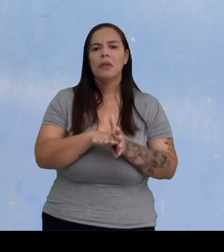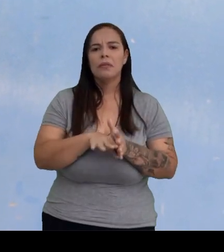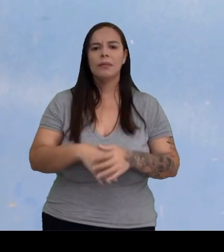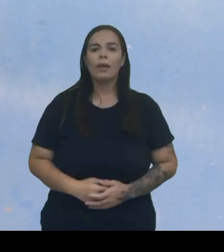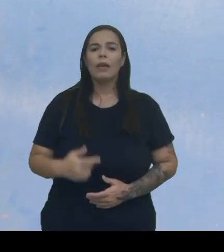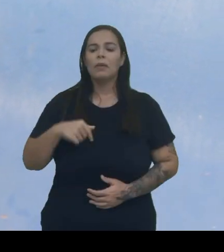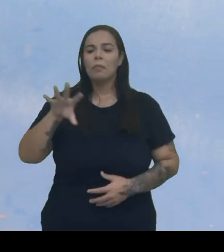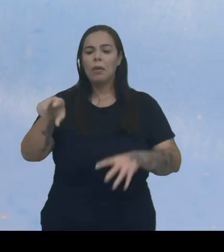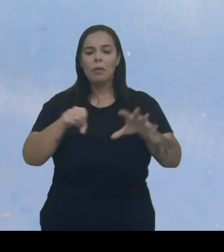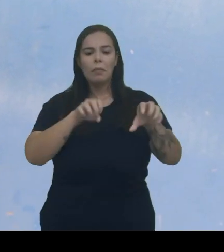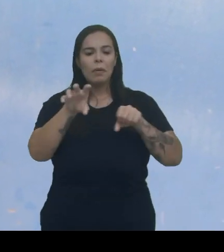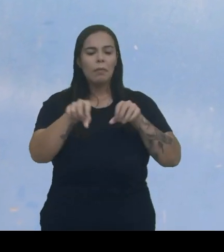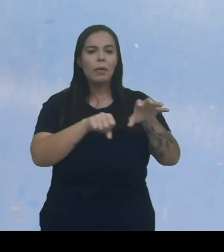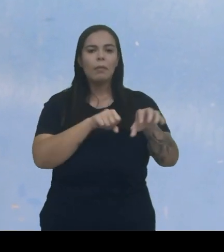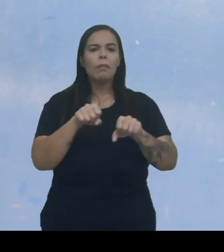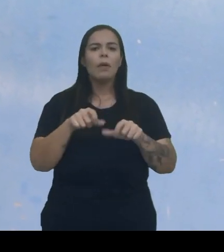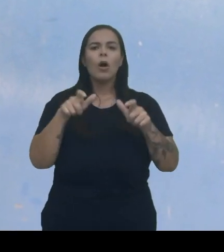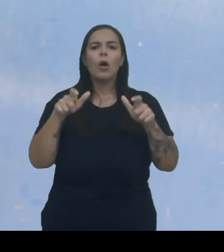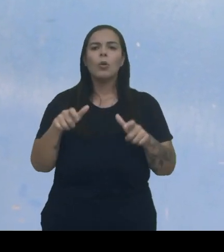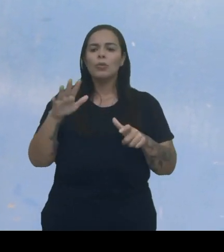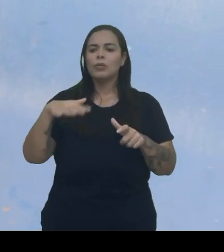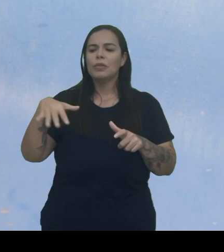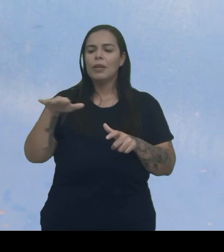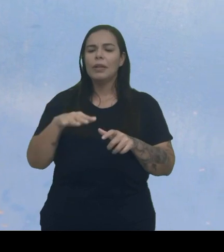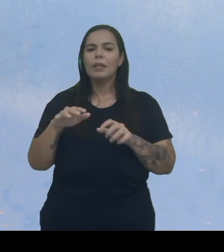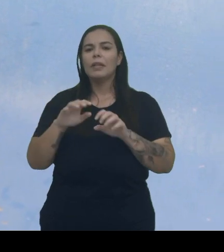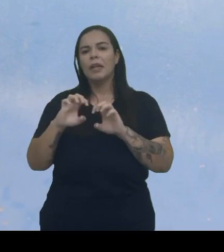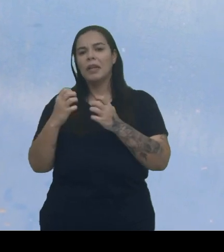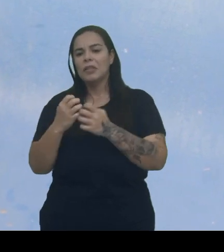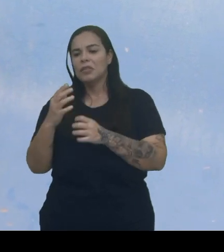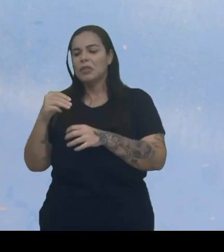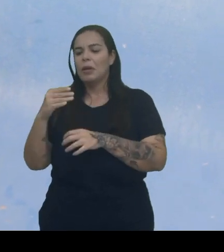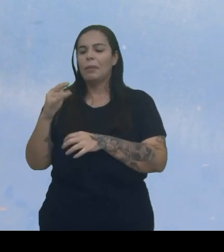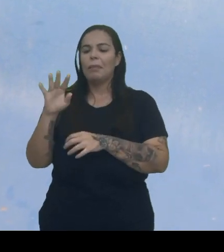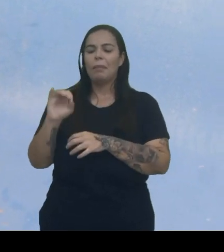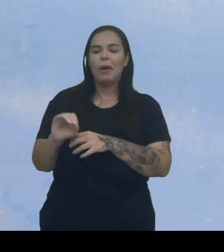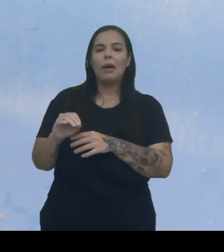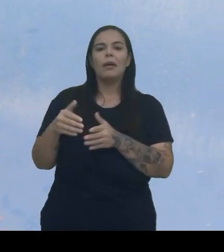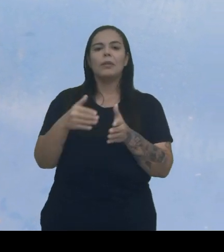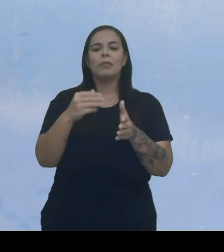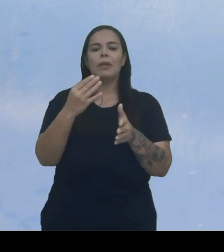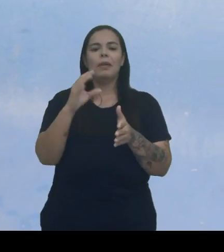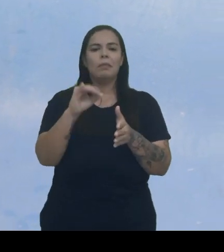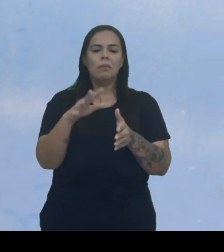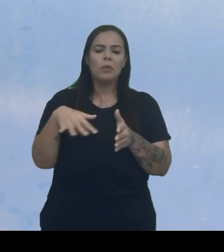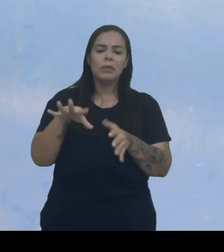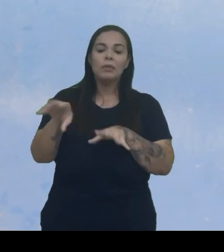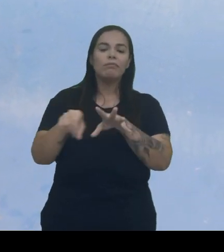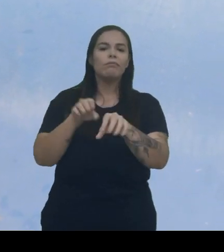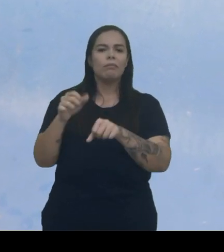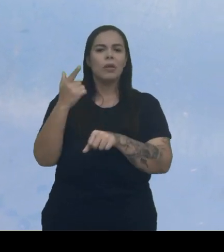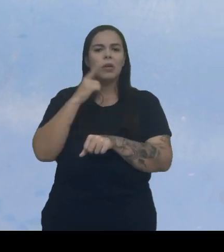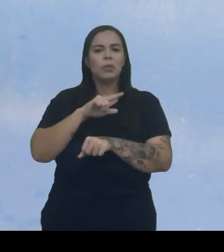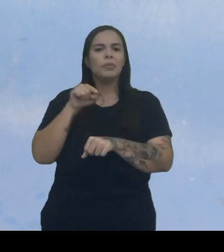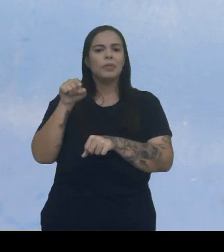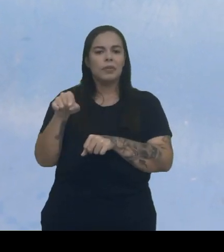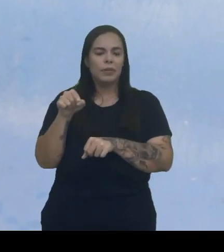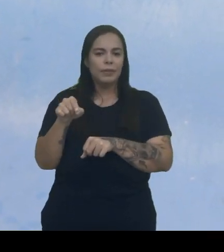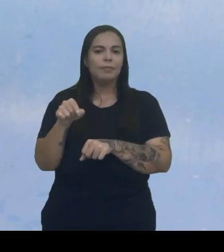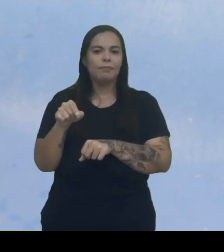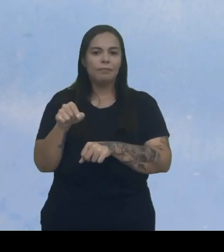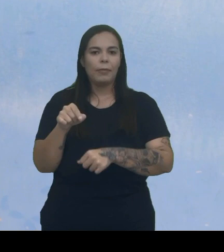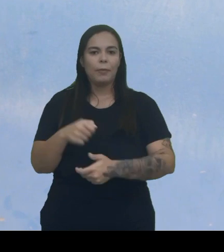Eles espanhavam ali mesmo, pro lado do Engenho do Mato, das Vases da Moça, espanhavam muito isso ali. Lá, né? Espanhavam isso